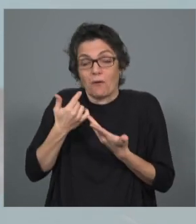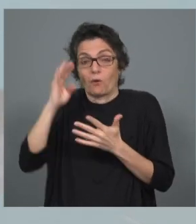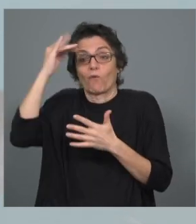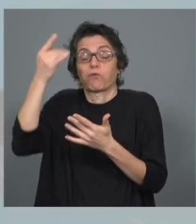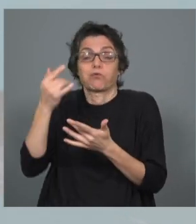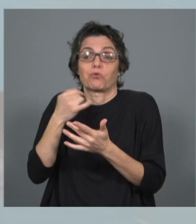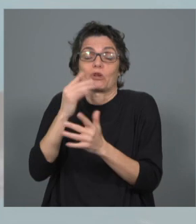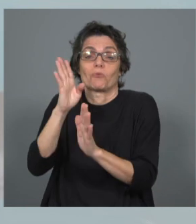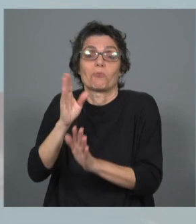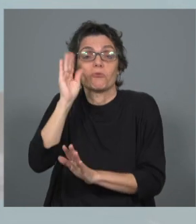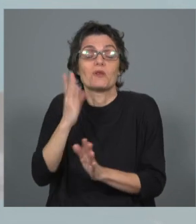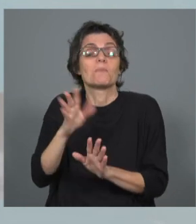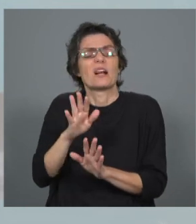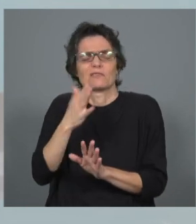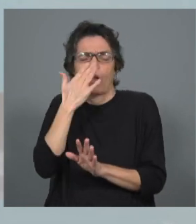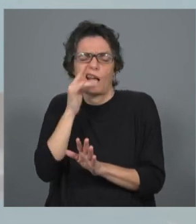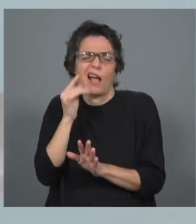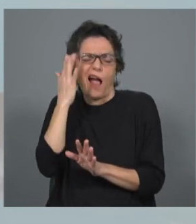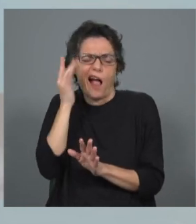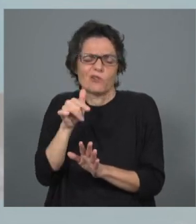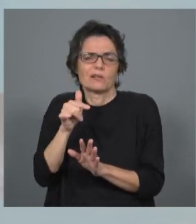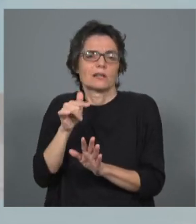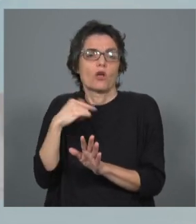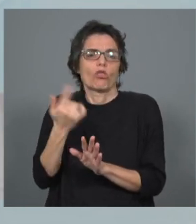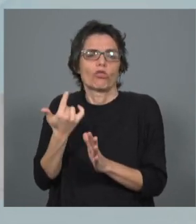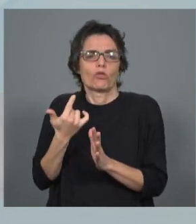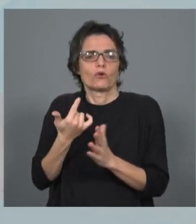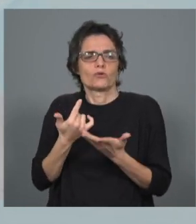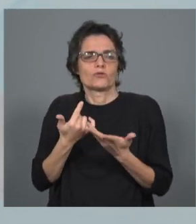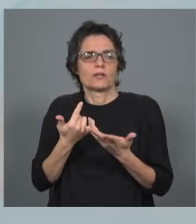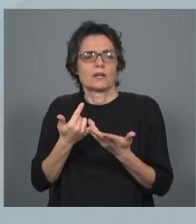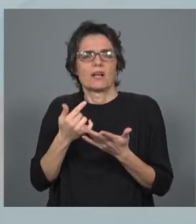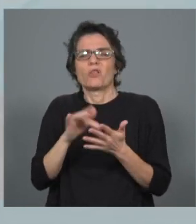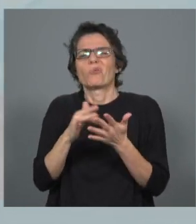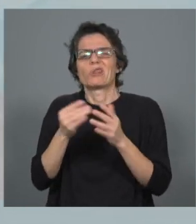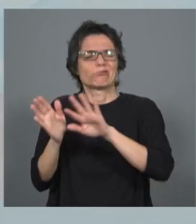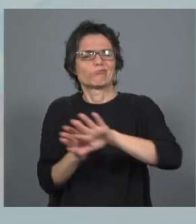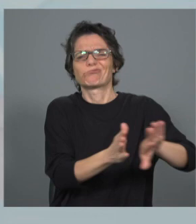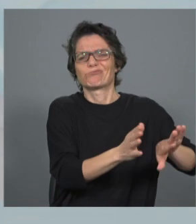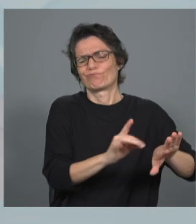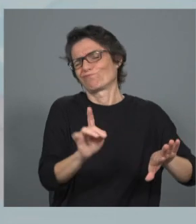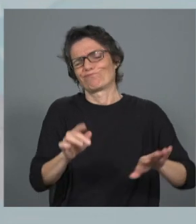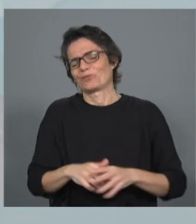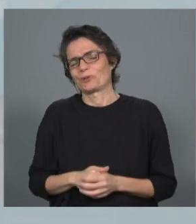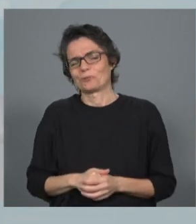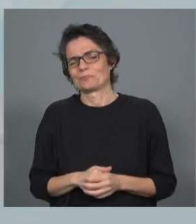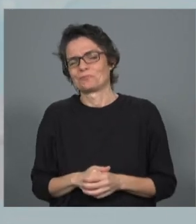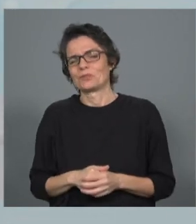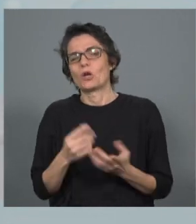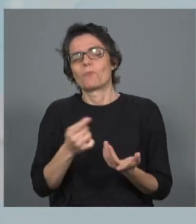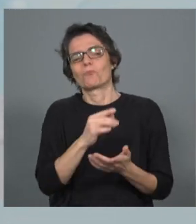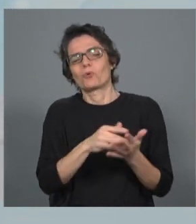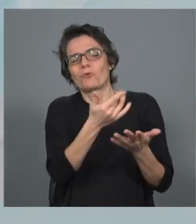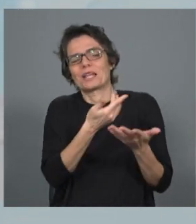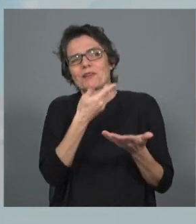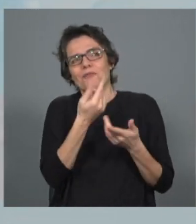não me parece que haja da nossa parte do ser humano uma desistência dos livros, um deixar para trás os livros. Parece-me que eles têm um poder